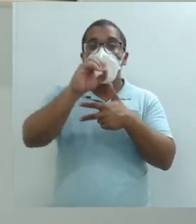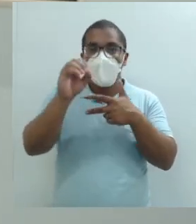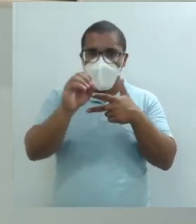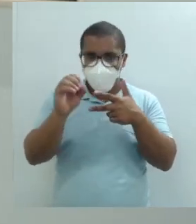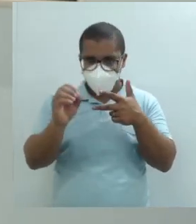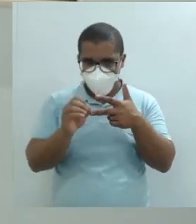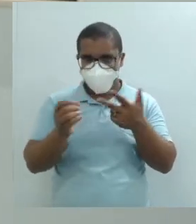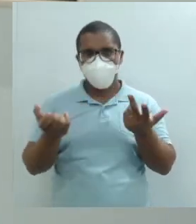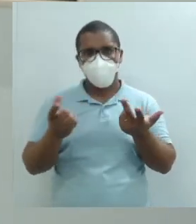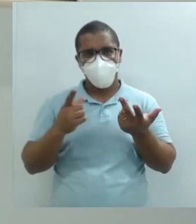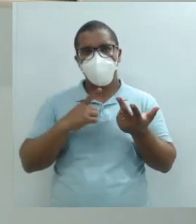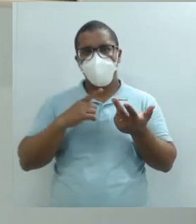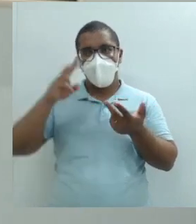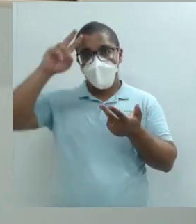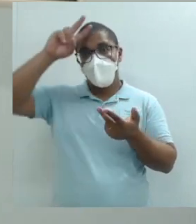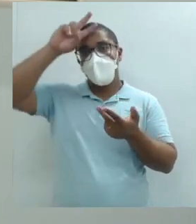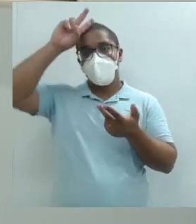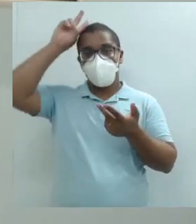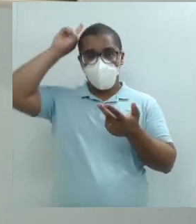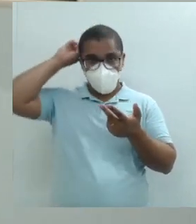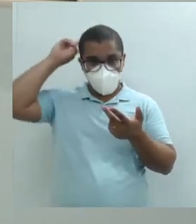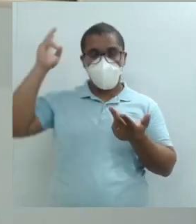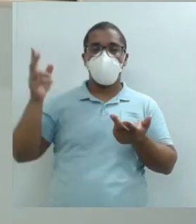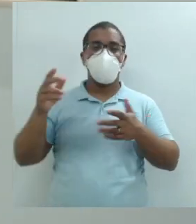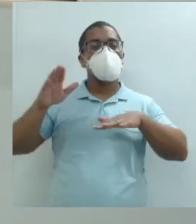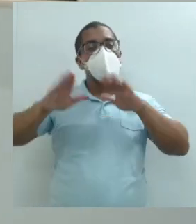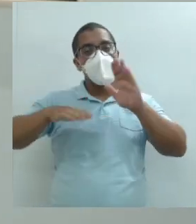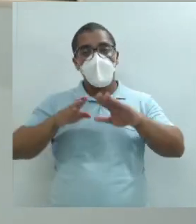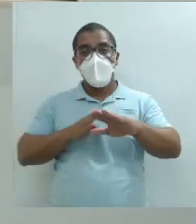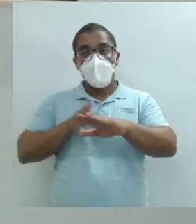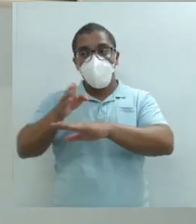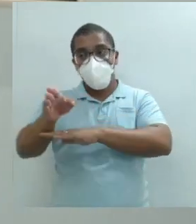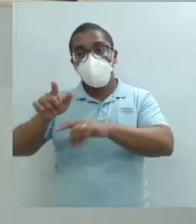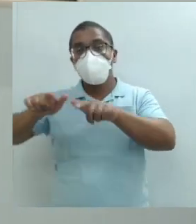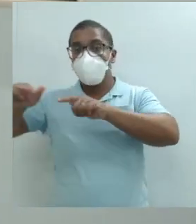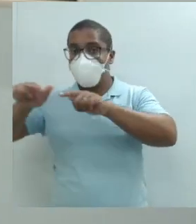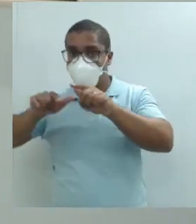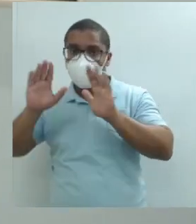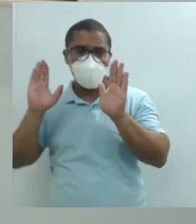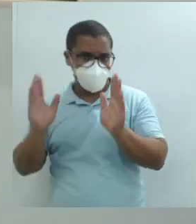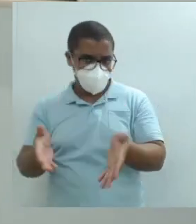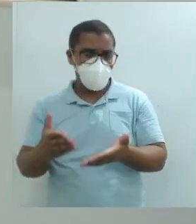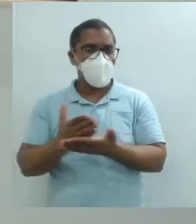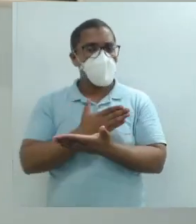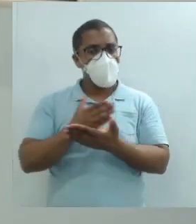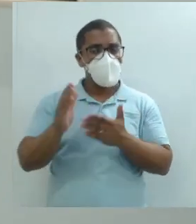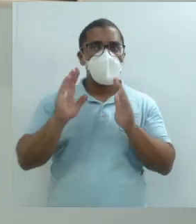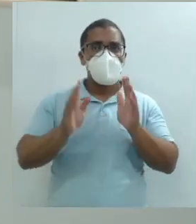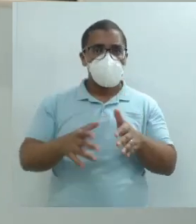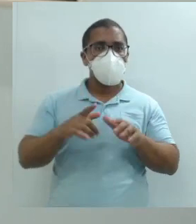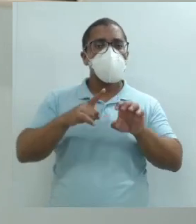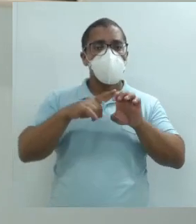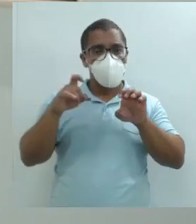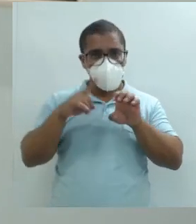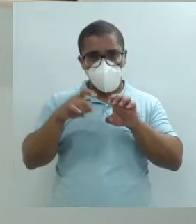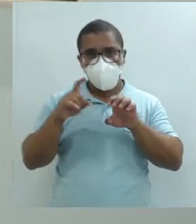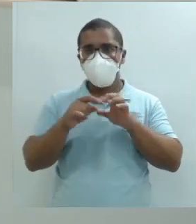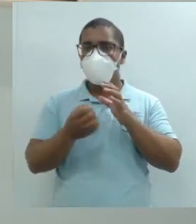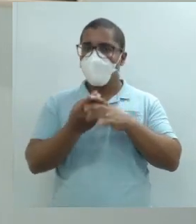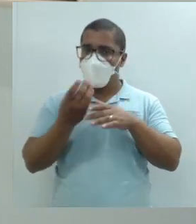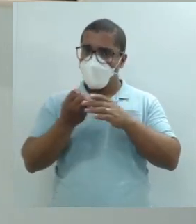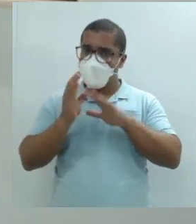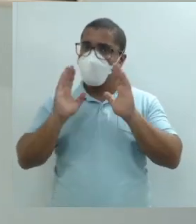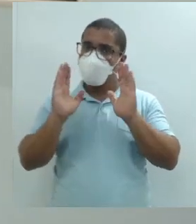né, fazer vestibular, talvez já ingressar no mercado de trabalho. Alguns já são empreendedores ou